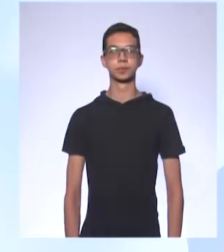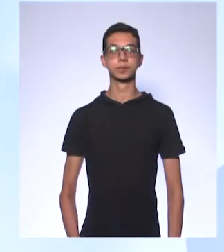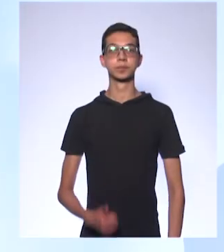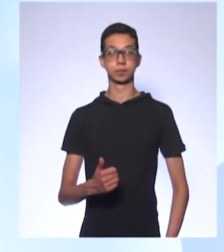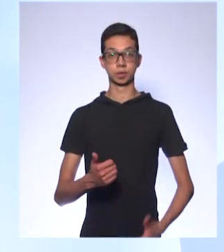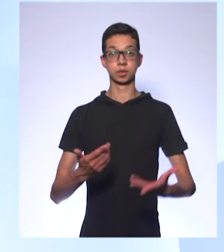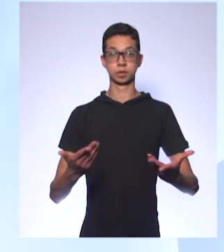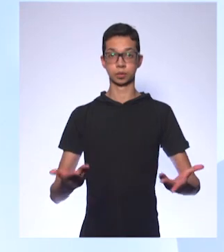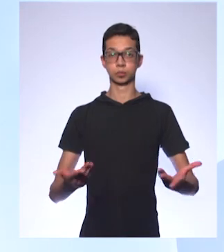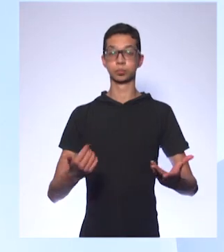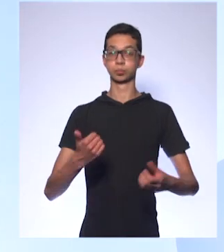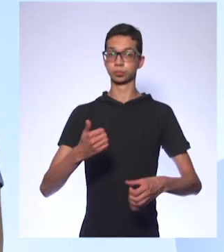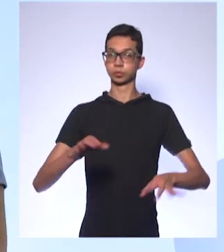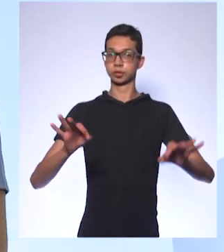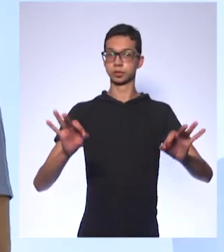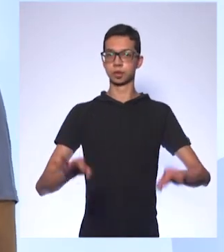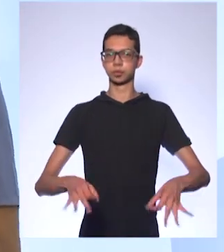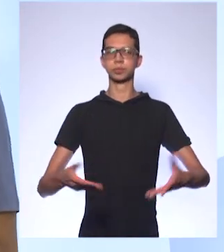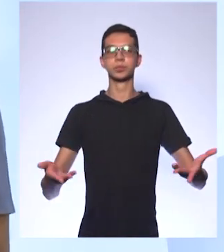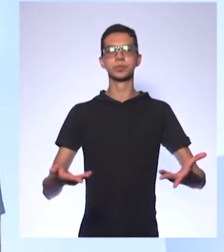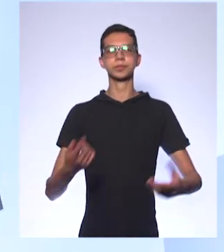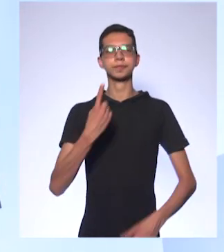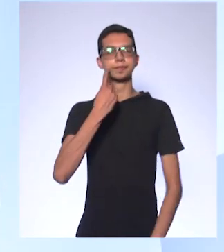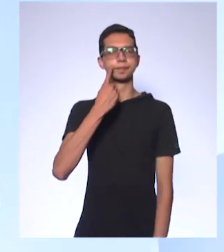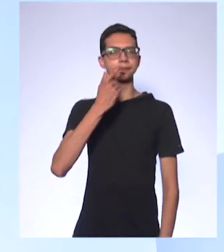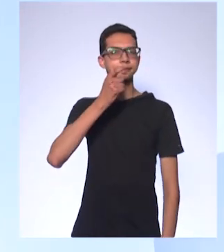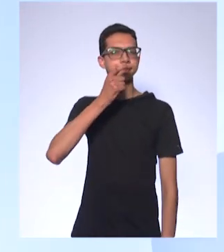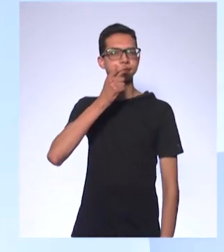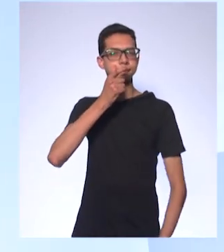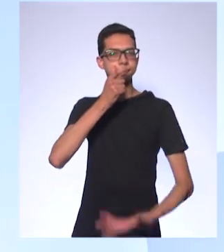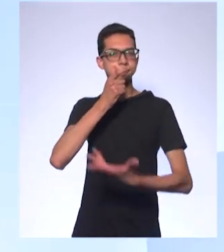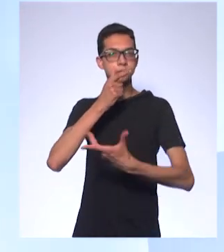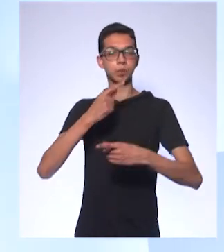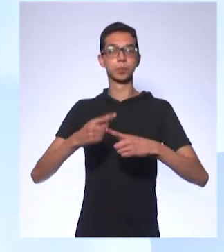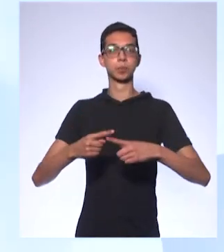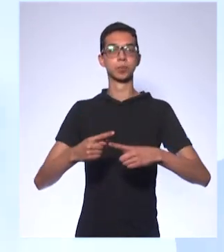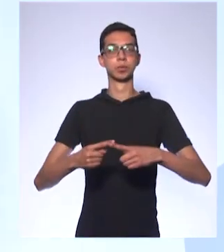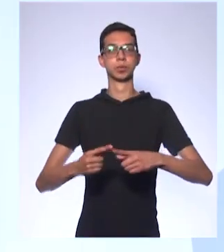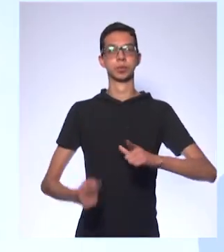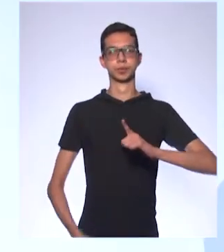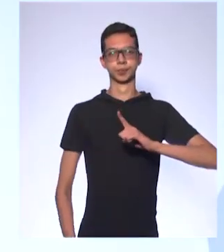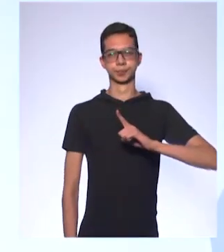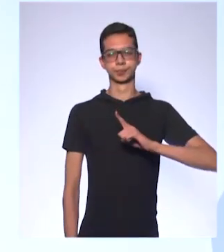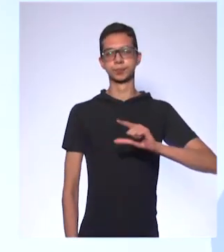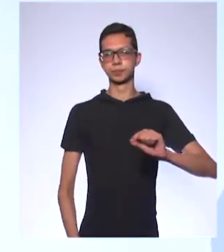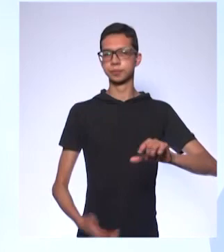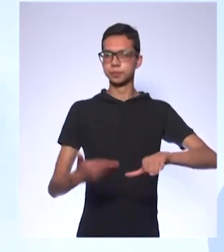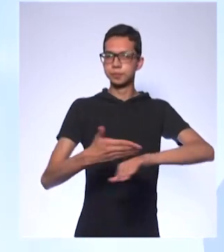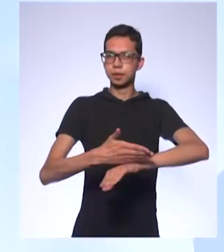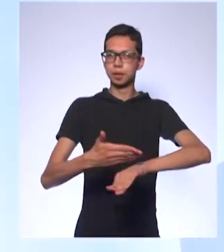Então, pessoal, é isso aí, né? Vamos lá. Aqui a gente tem... Tivemos interação?